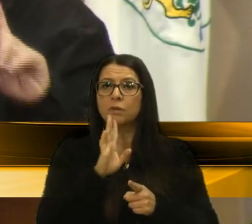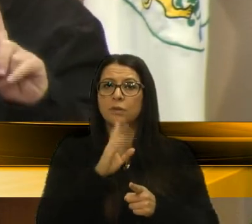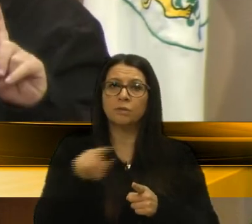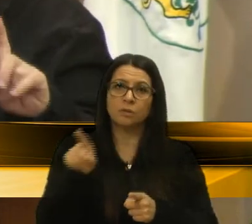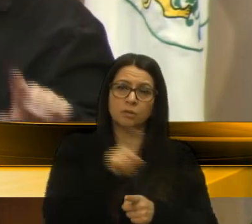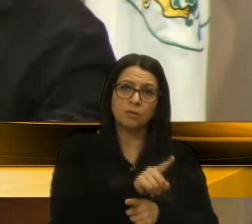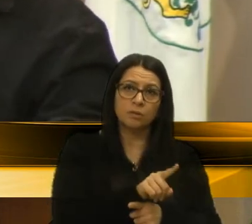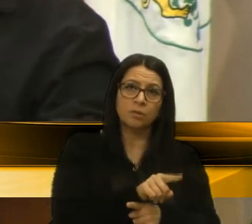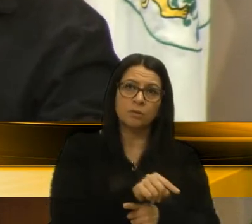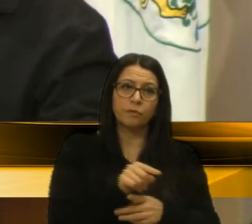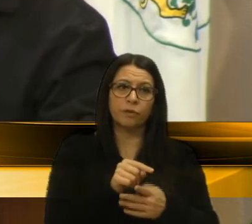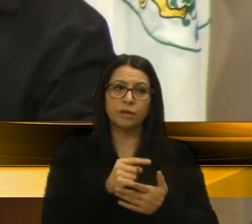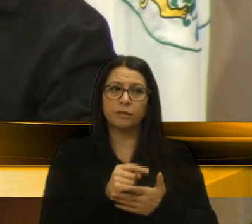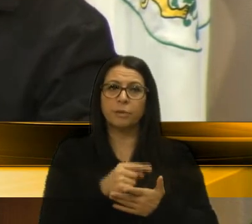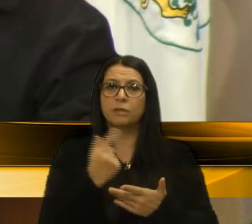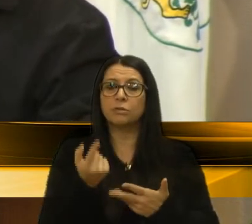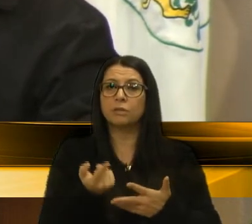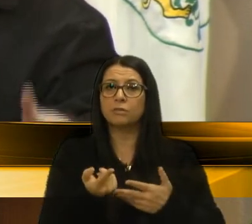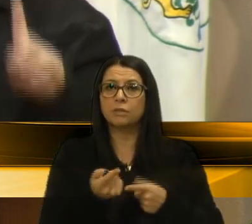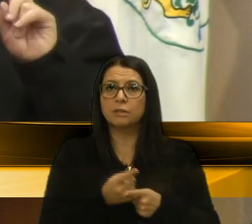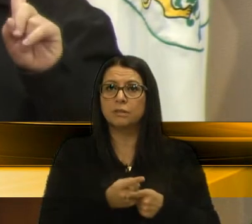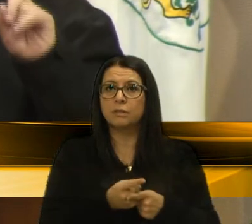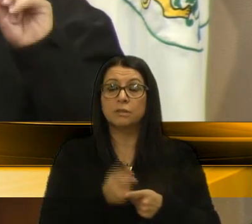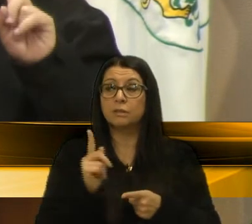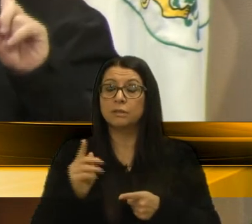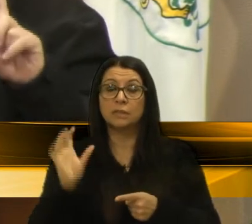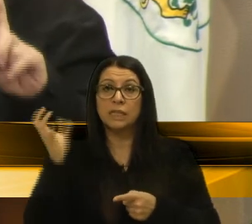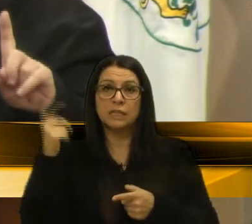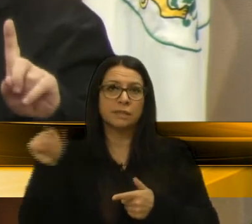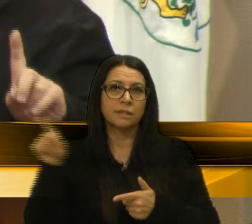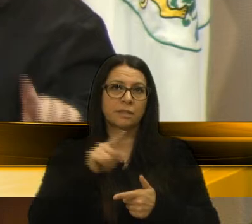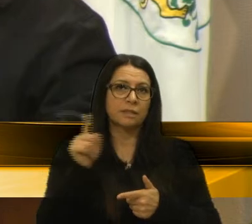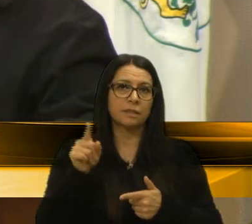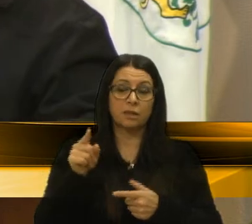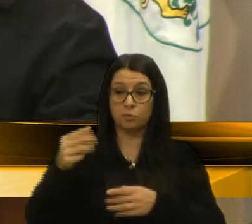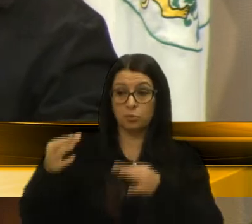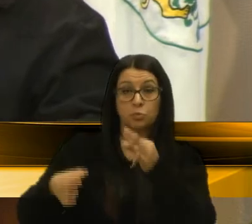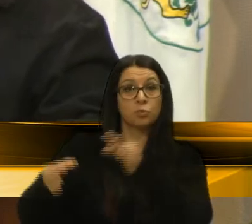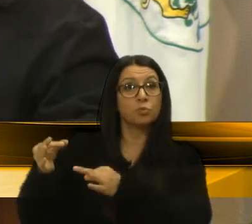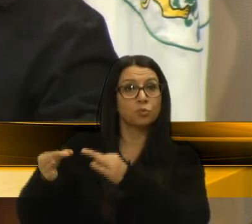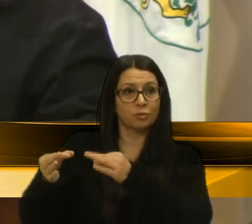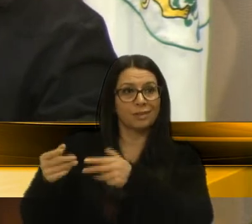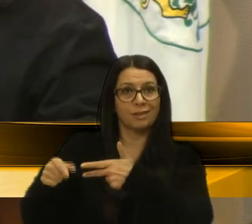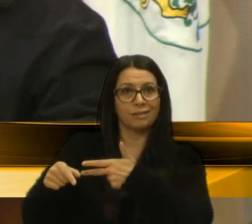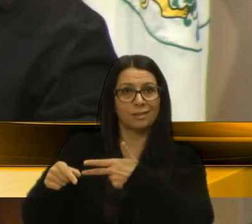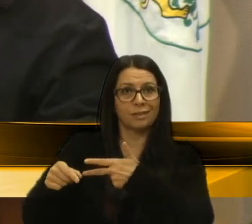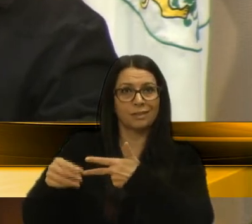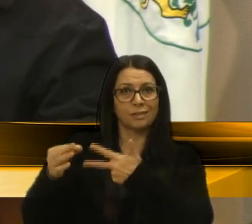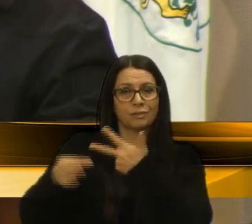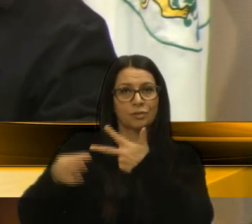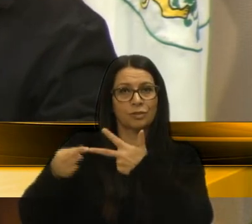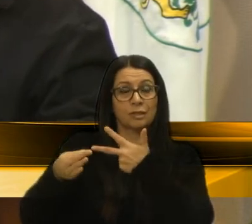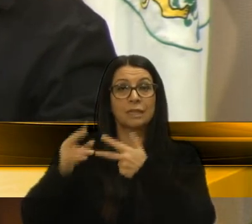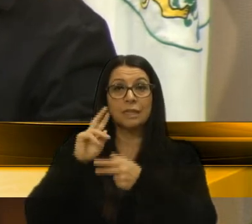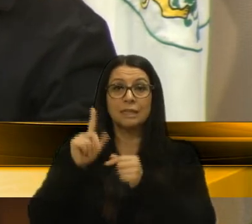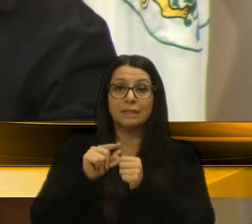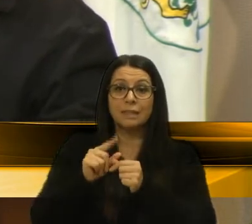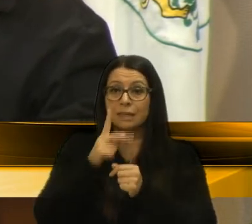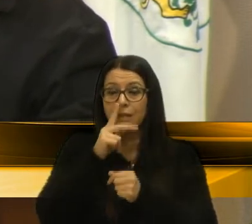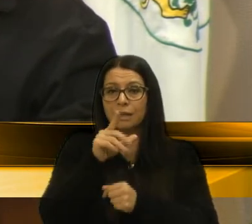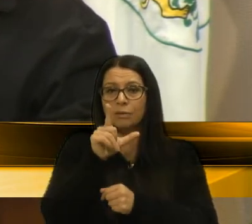eles não têm conhecimento de decisão a nível do judiciário que tenha dado